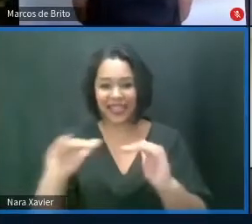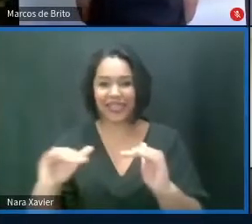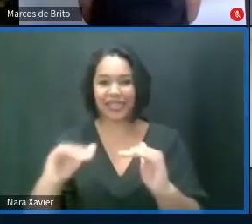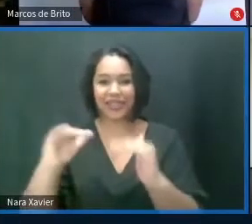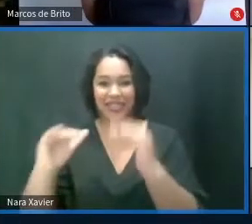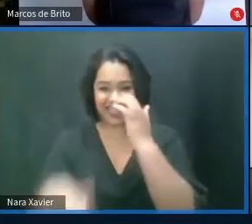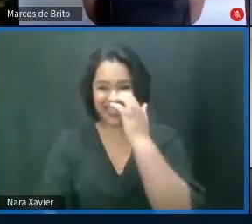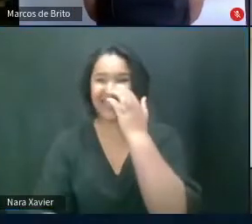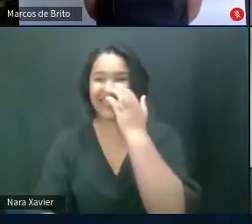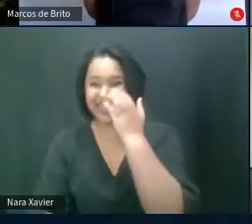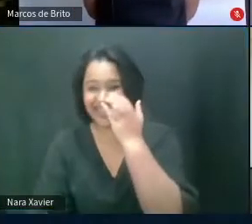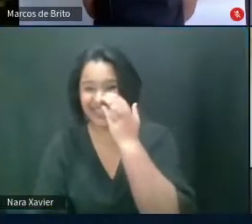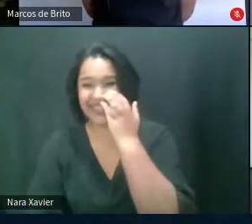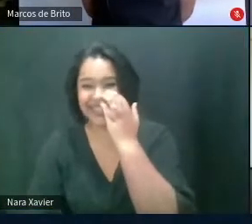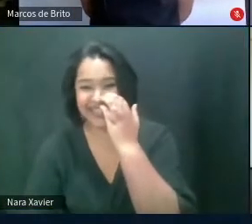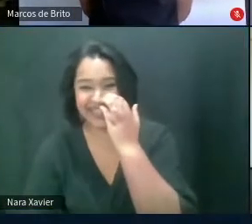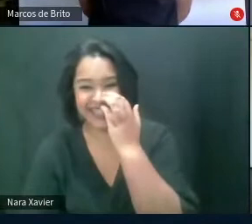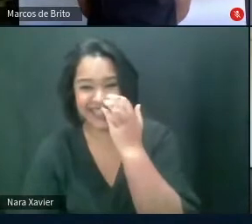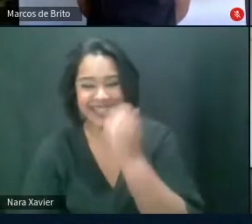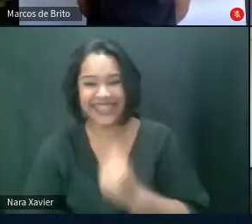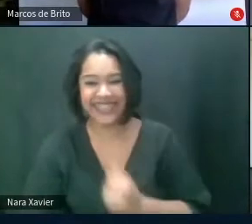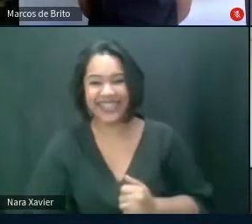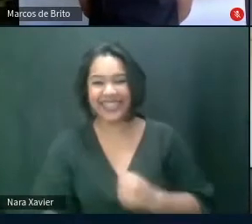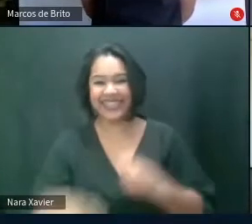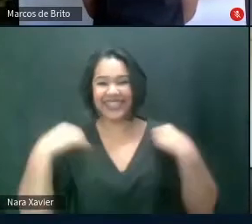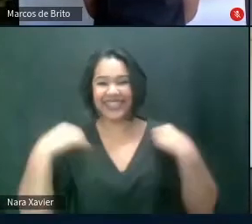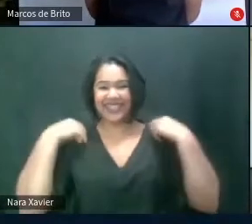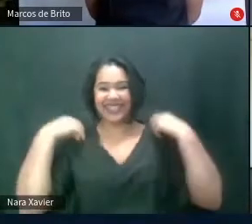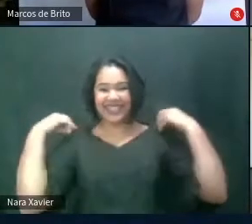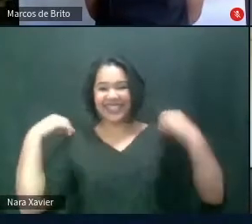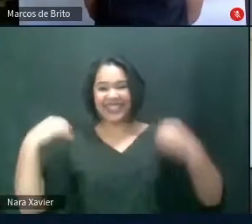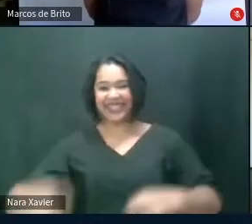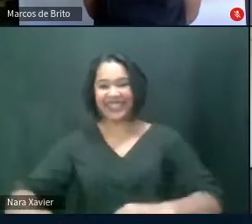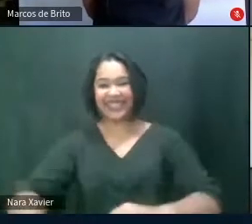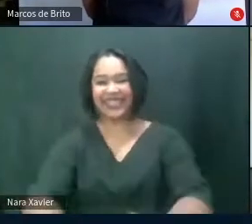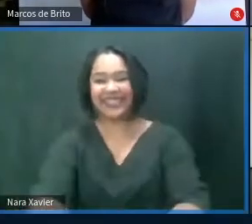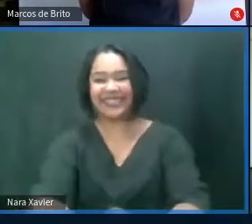Eu tava morrendo de rir de todas as mensagens, tava vendo todas aqui.